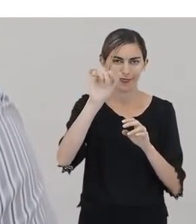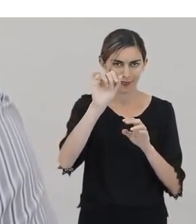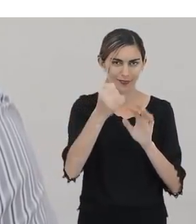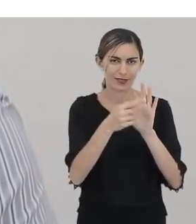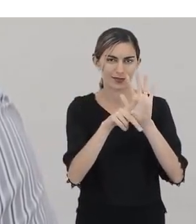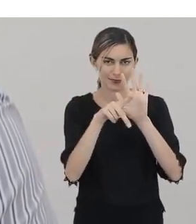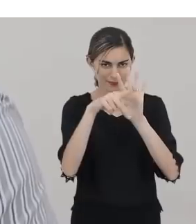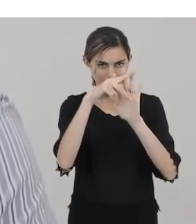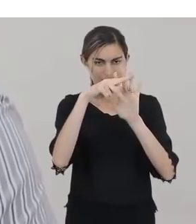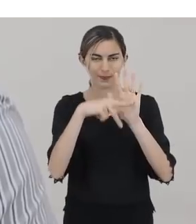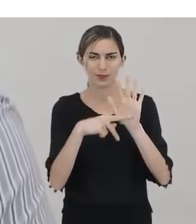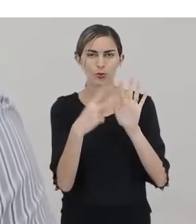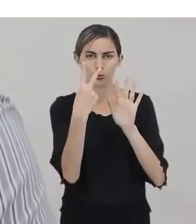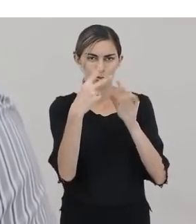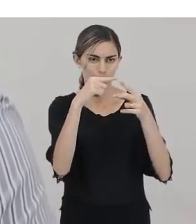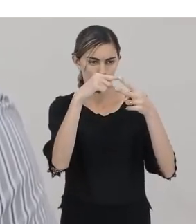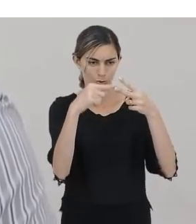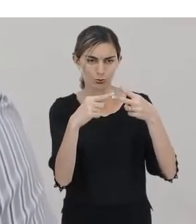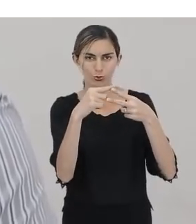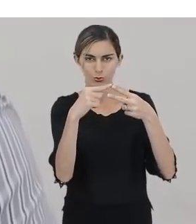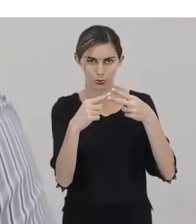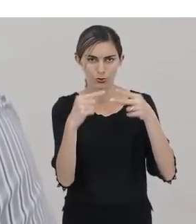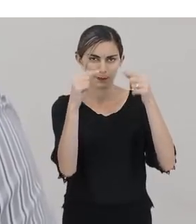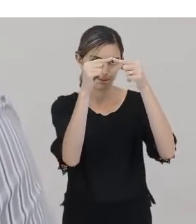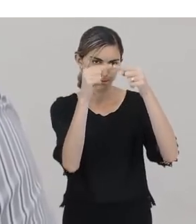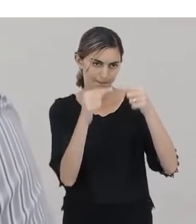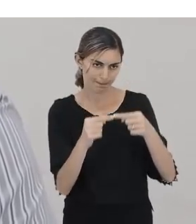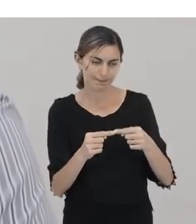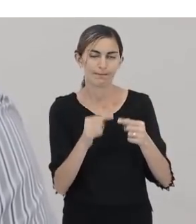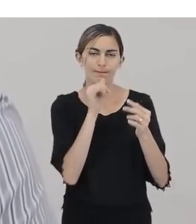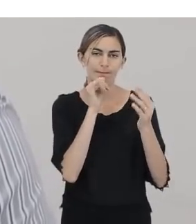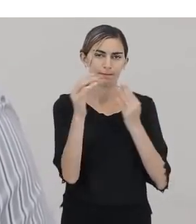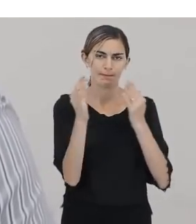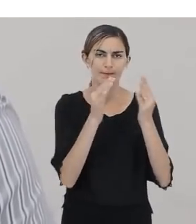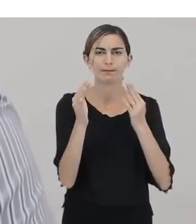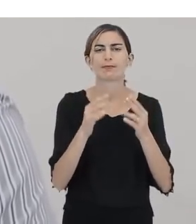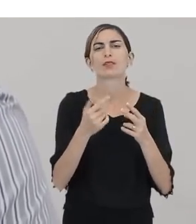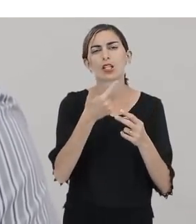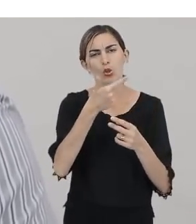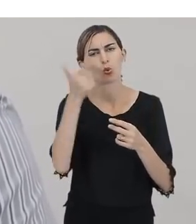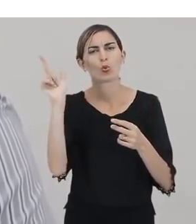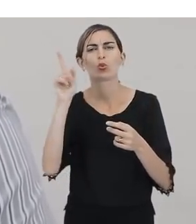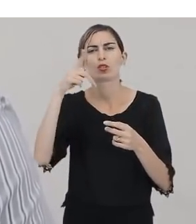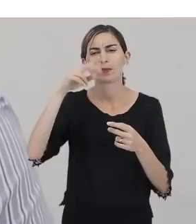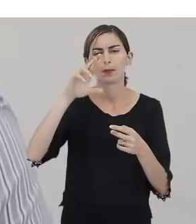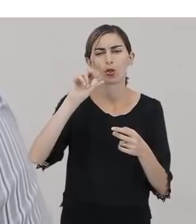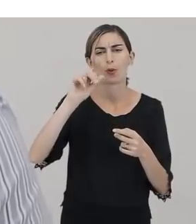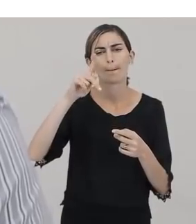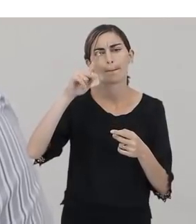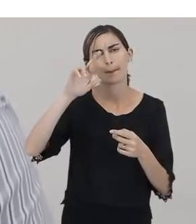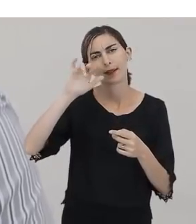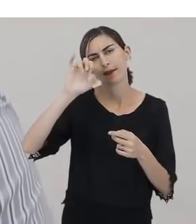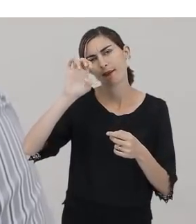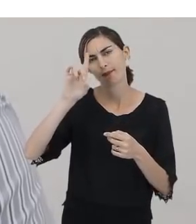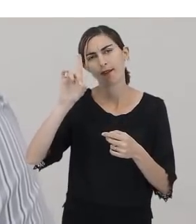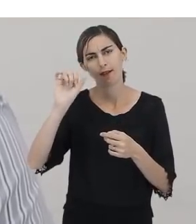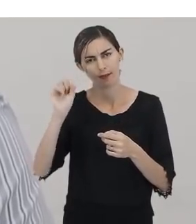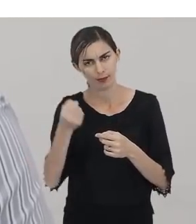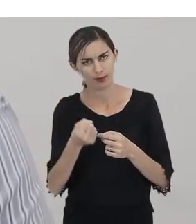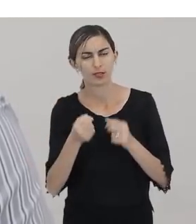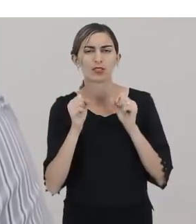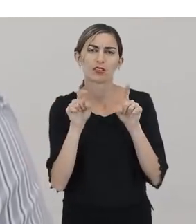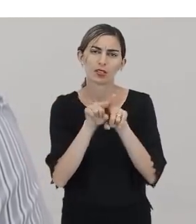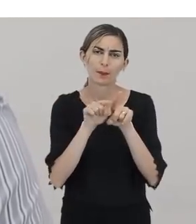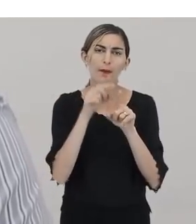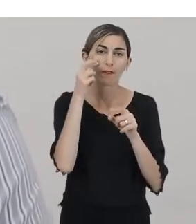duas propriedades estão sendo aplicadas a esse edit text aqui. Poderiam ter outras propriedades, pessoal. E vejam